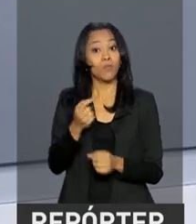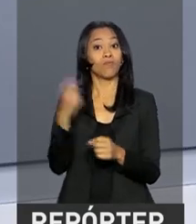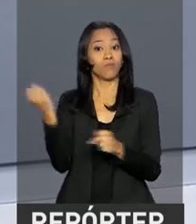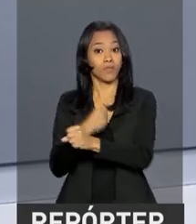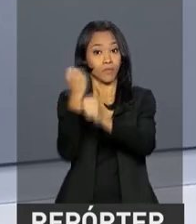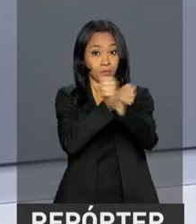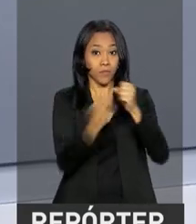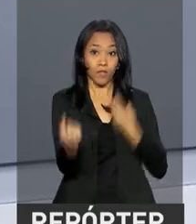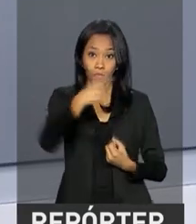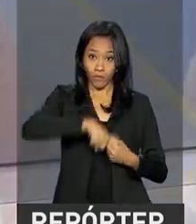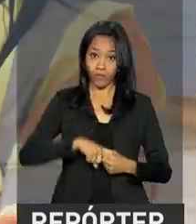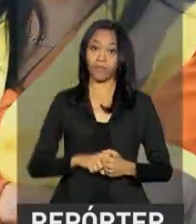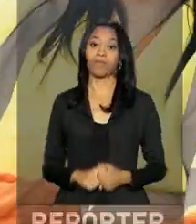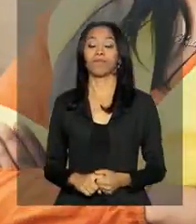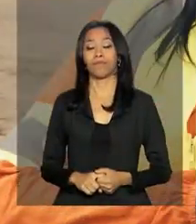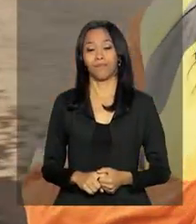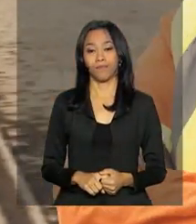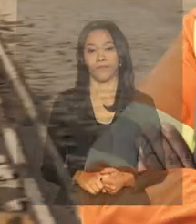Brasil.